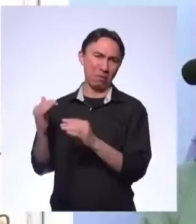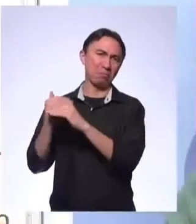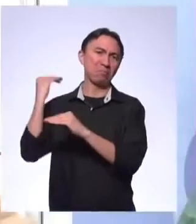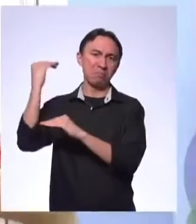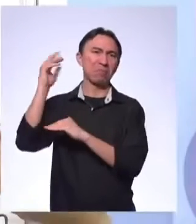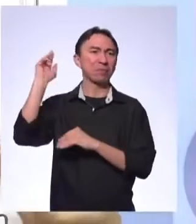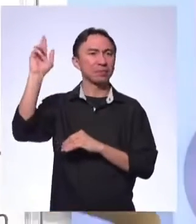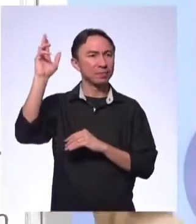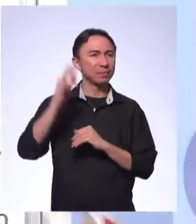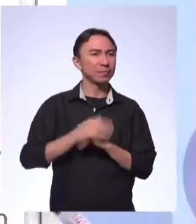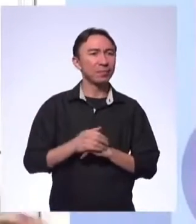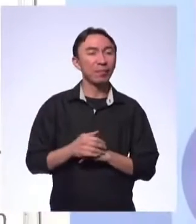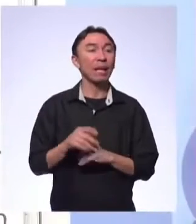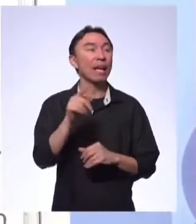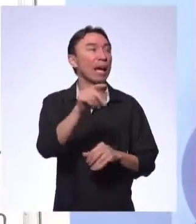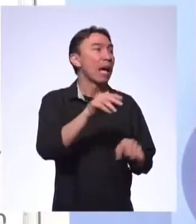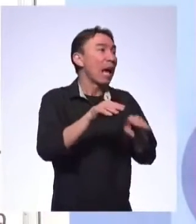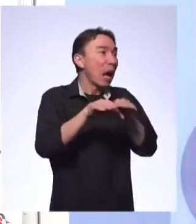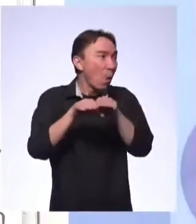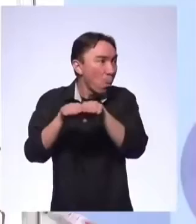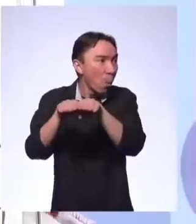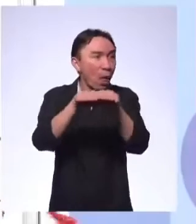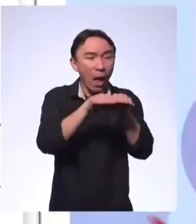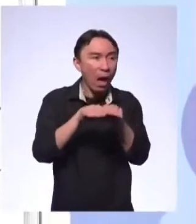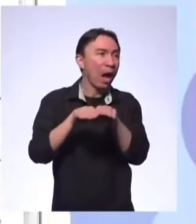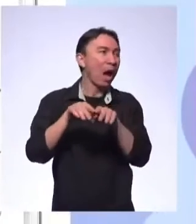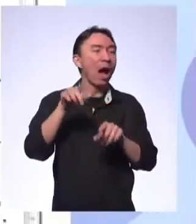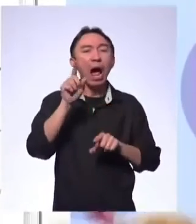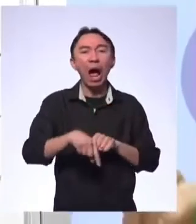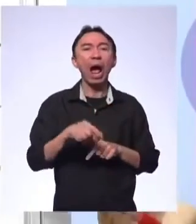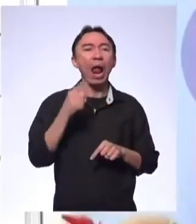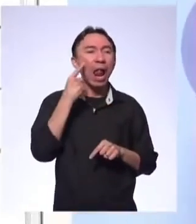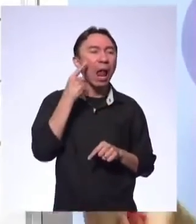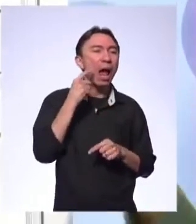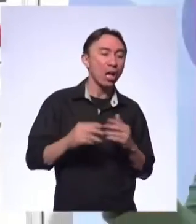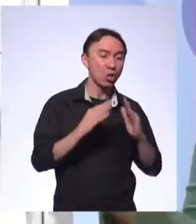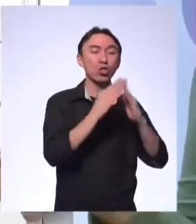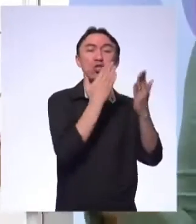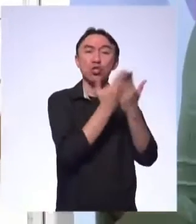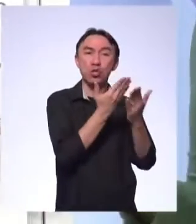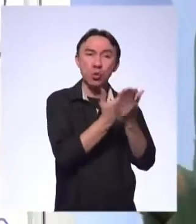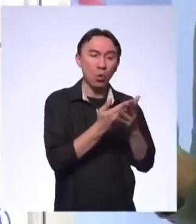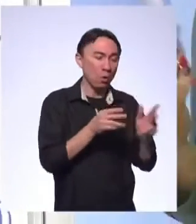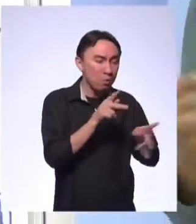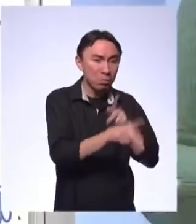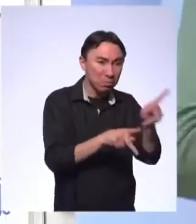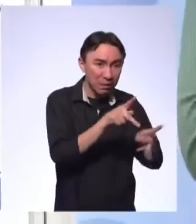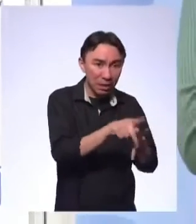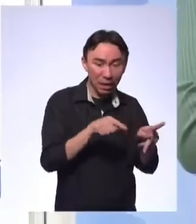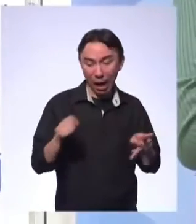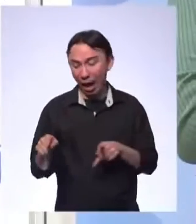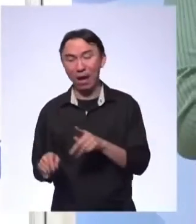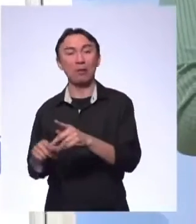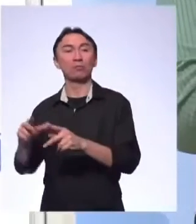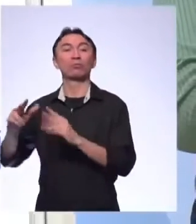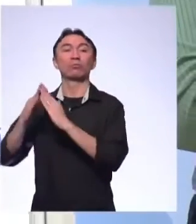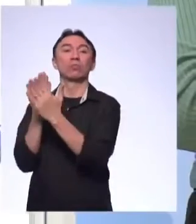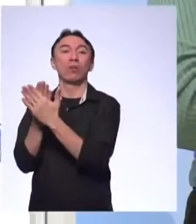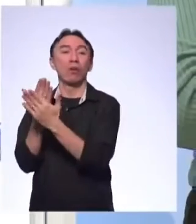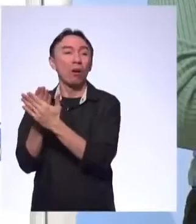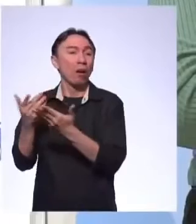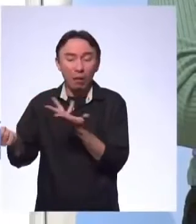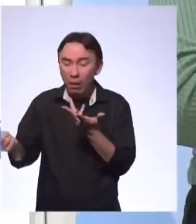Equidade é equiparar a escola pública a particular e não oferecer cotas ela